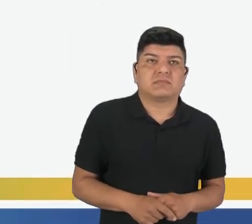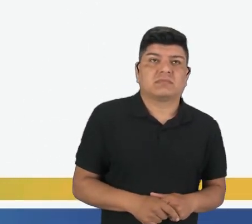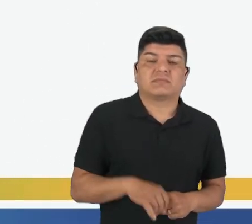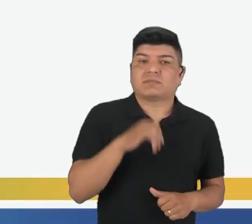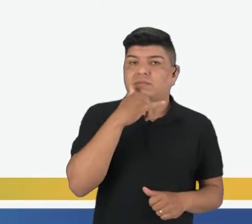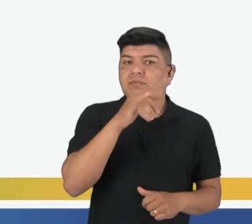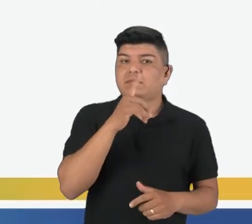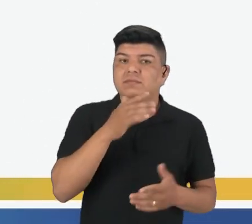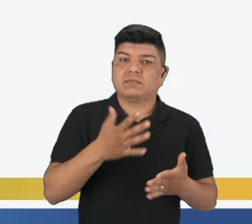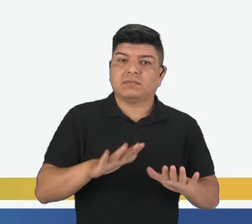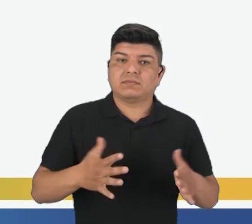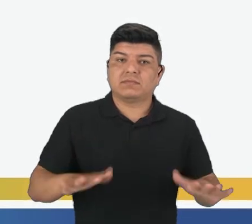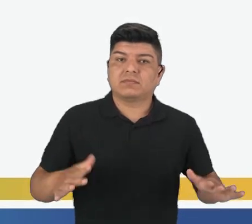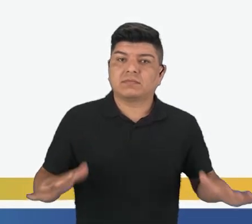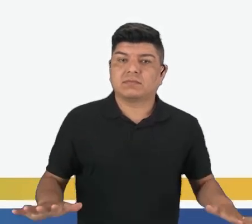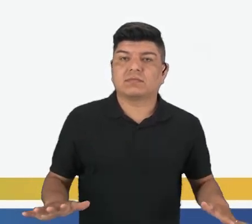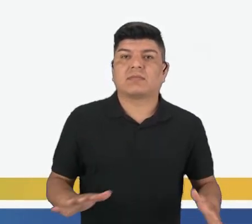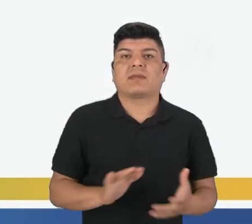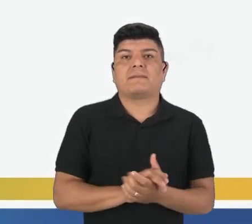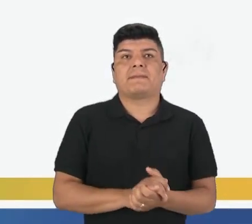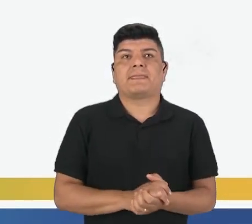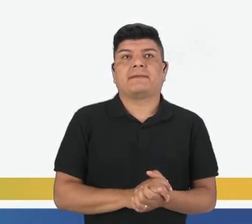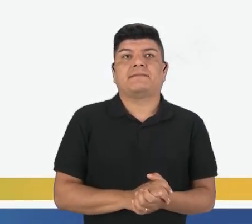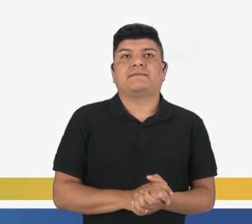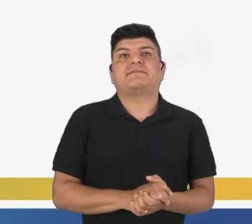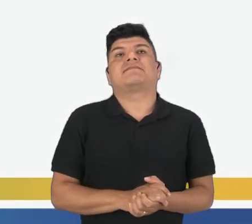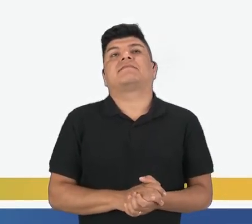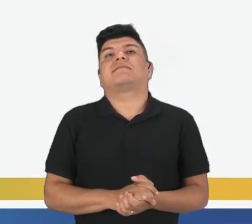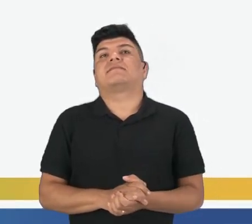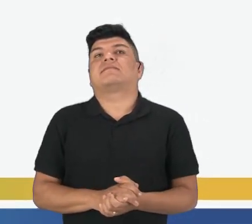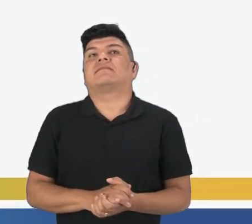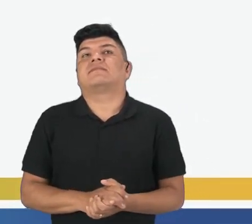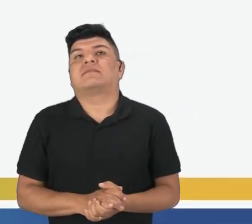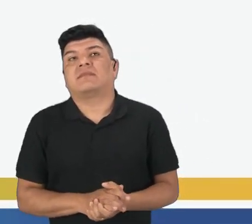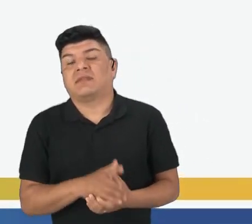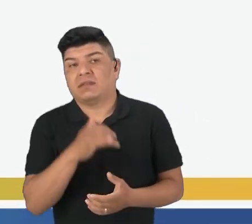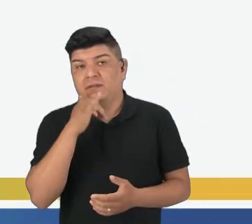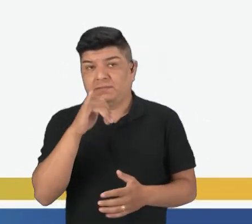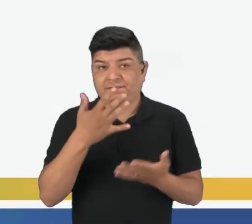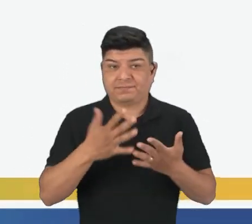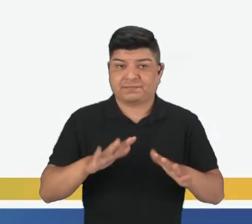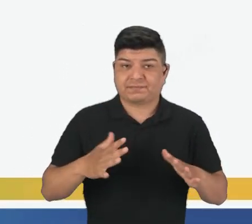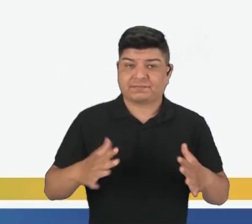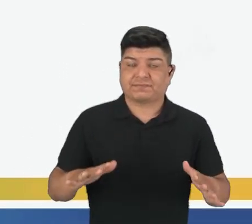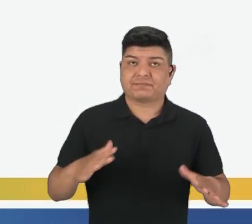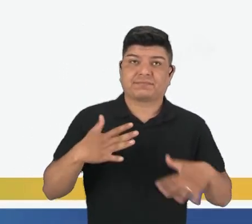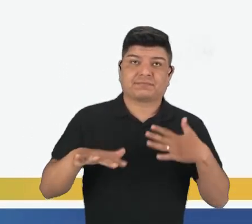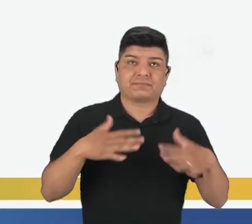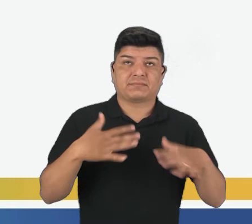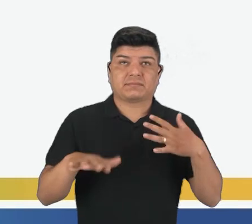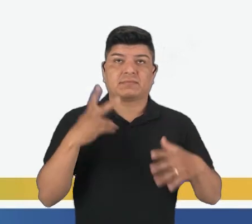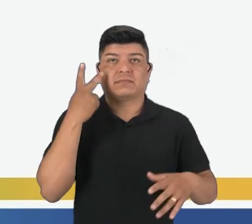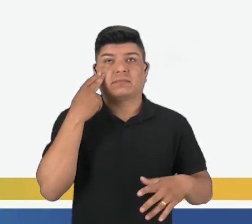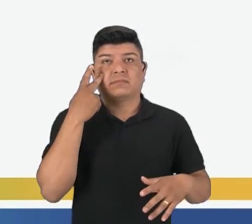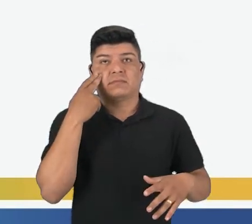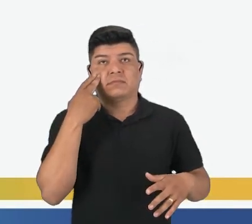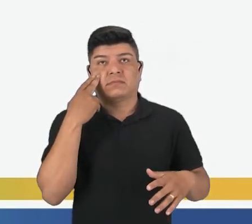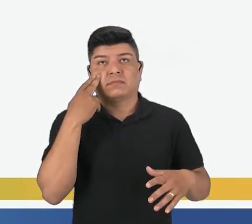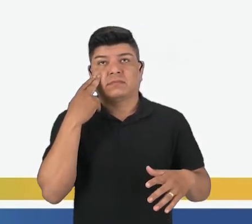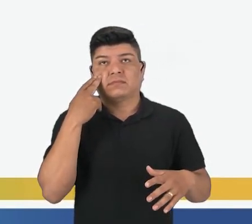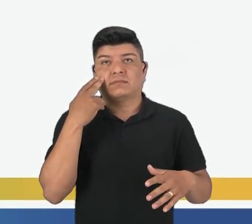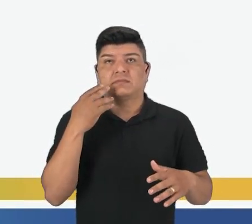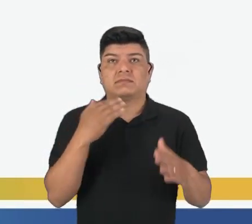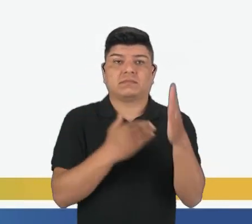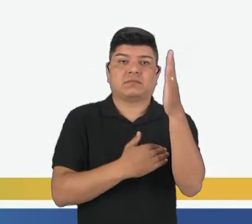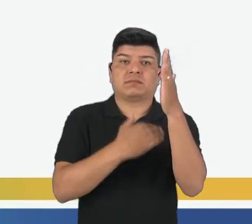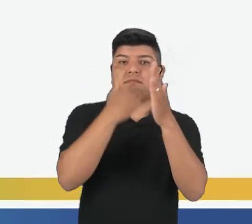A energia das marés. A energia da movimentação natural de subida e descida